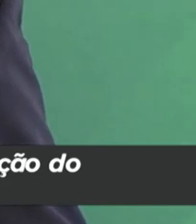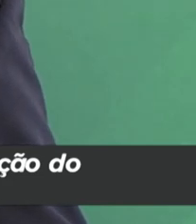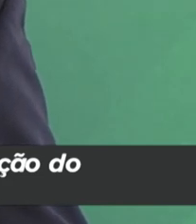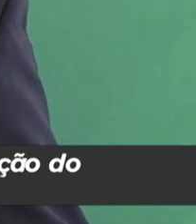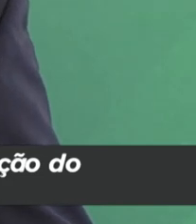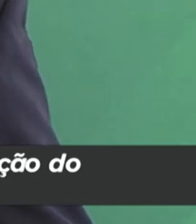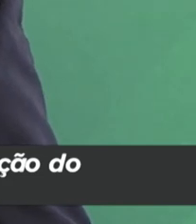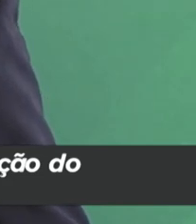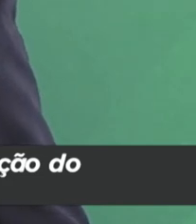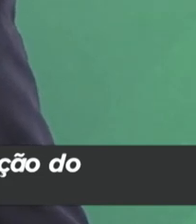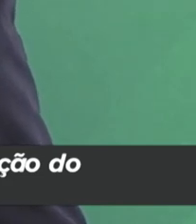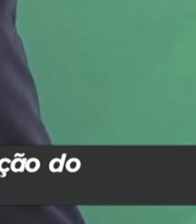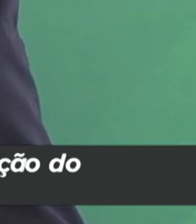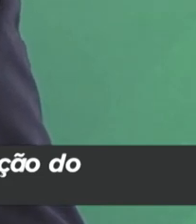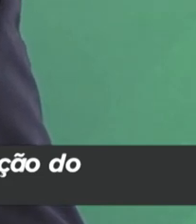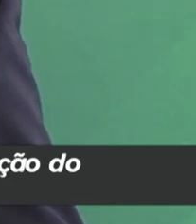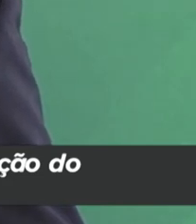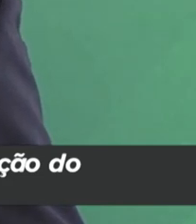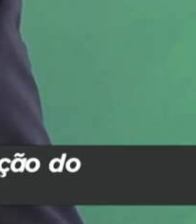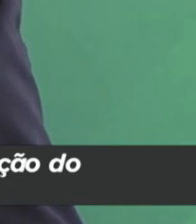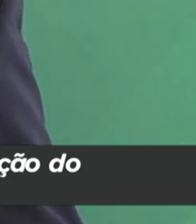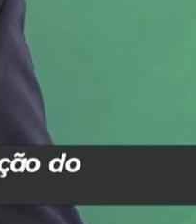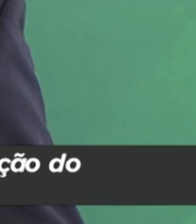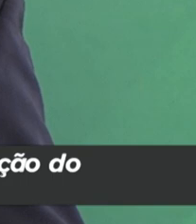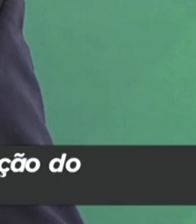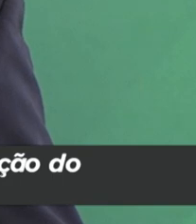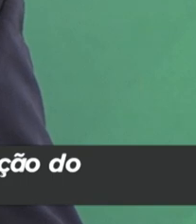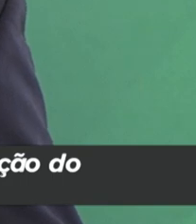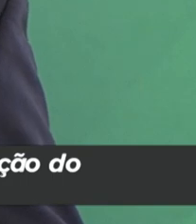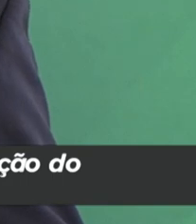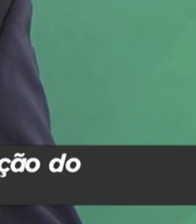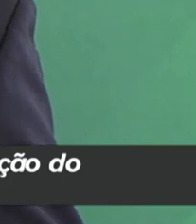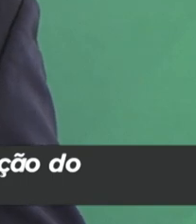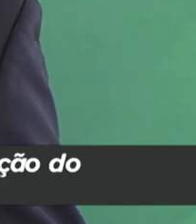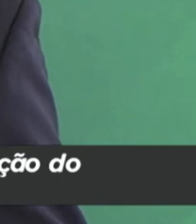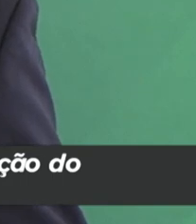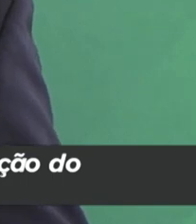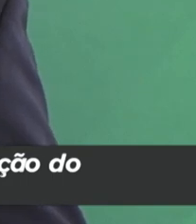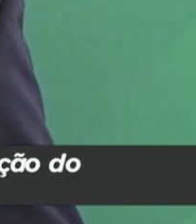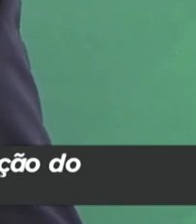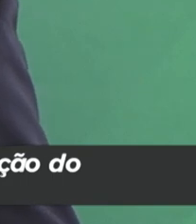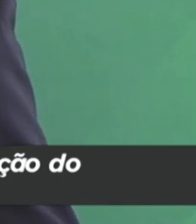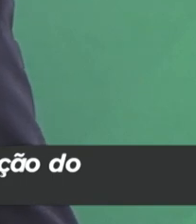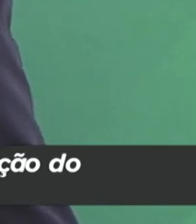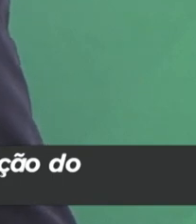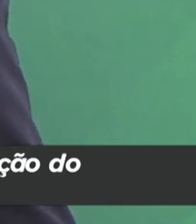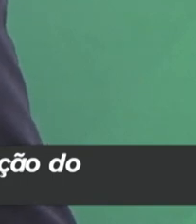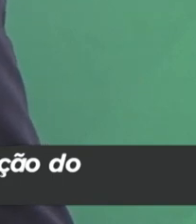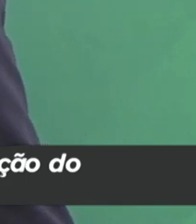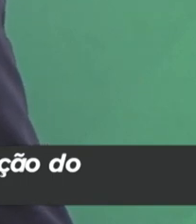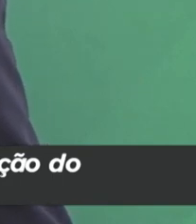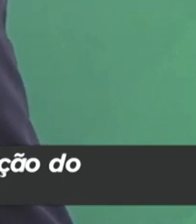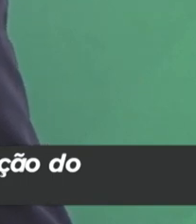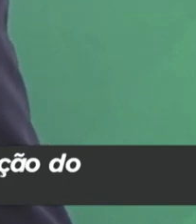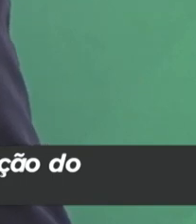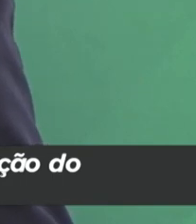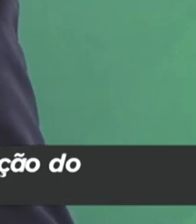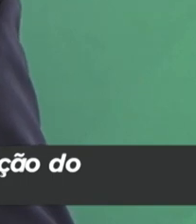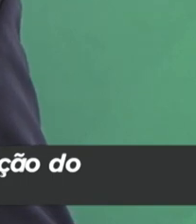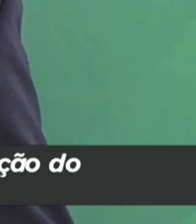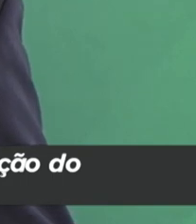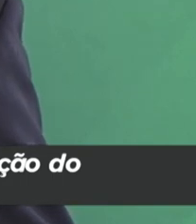resultado concreto desse tipo de aporte espero que assim como anunciamos a produção do primeiro